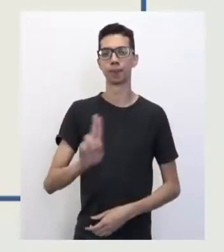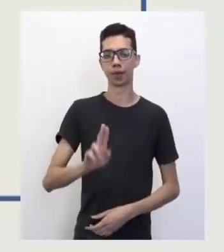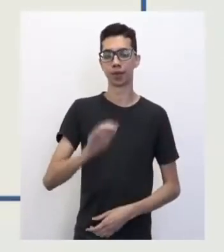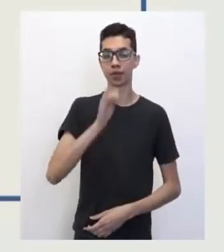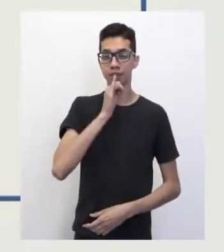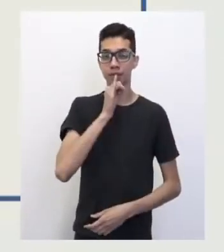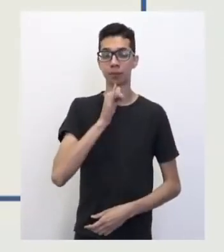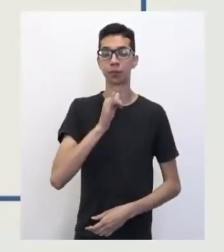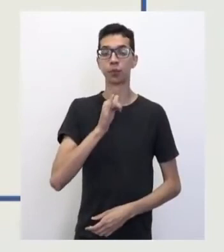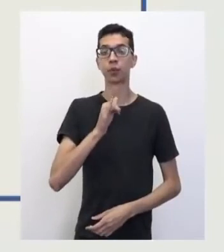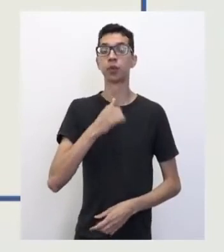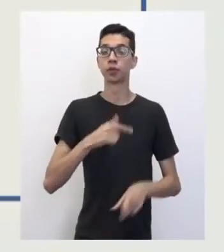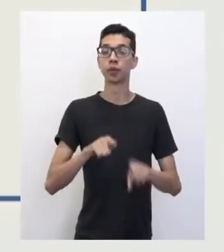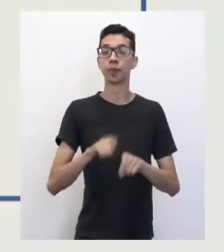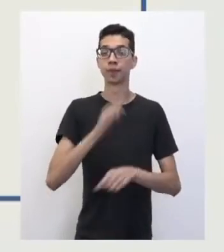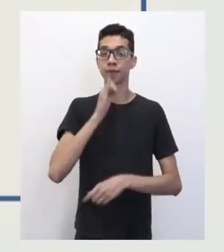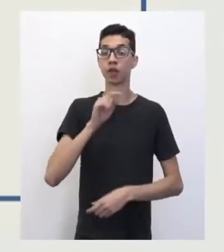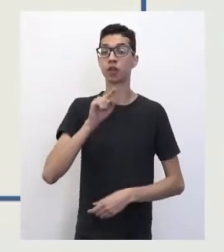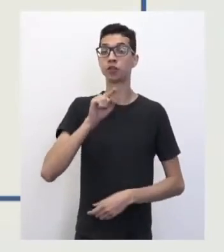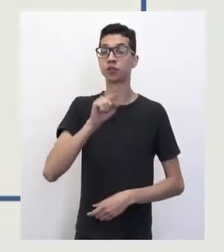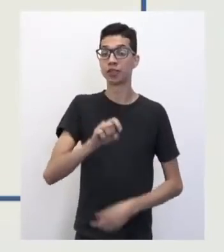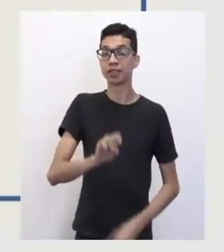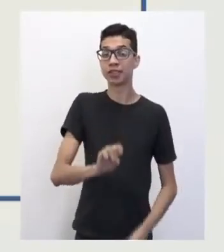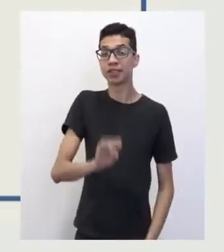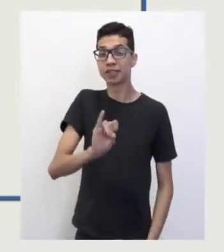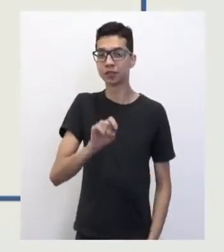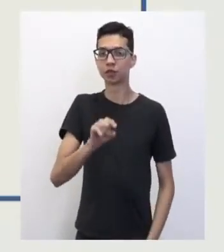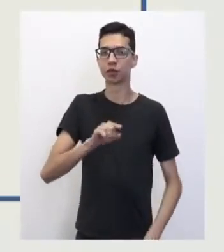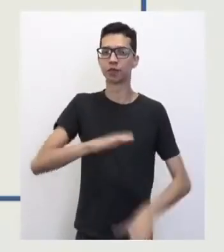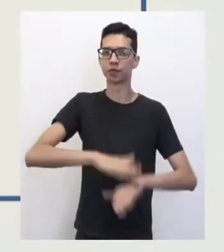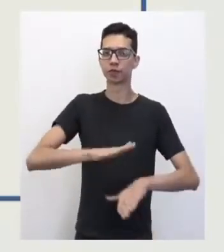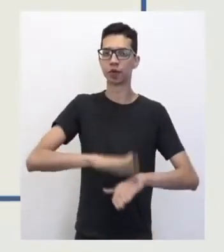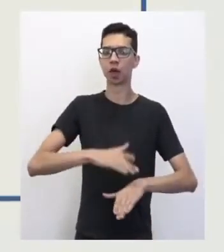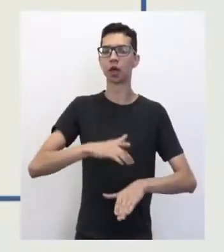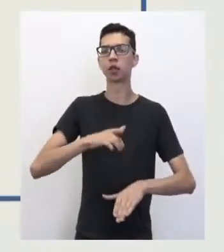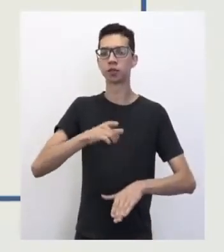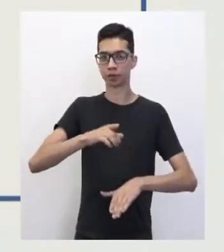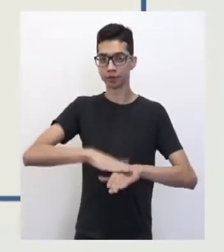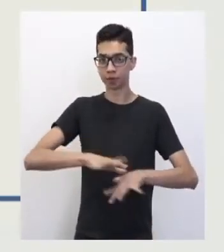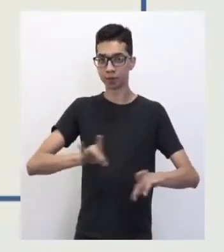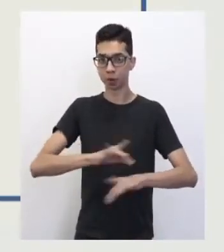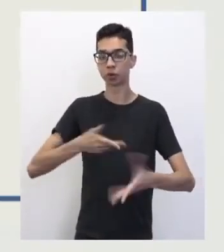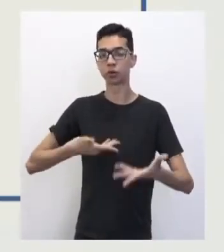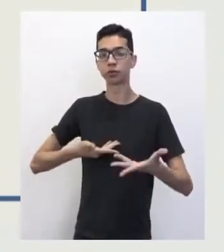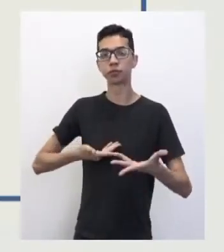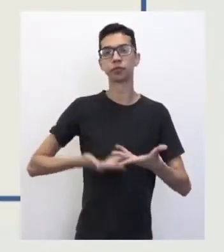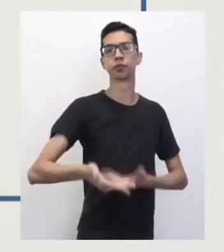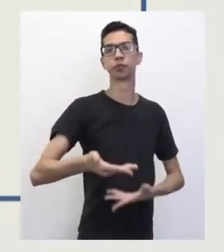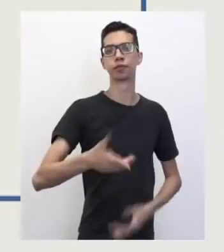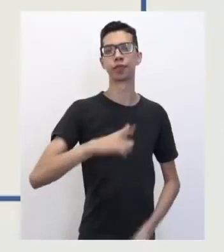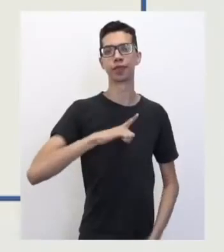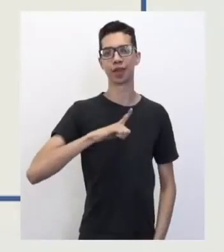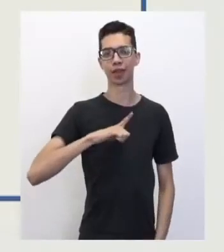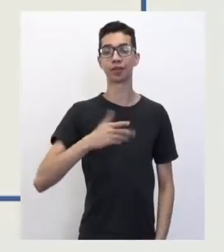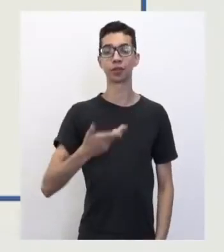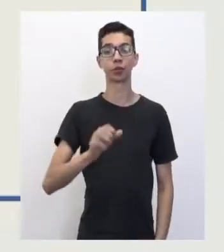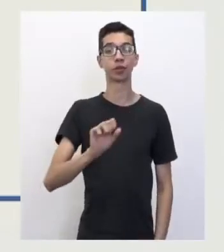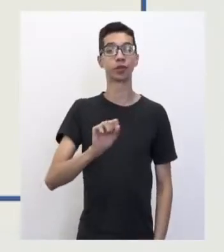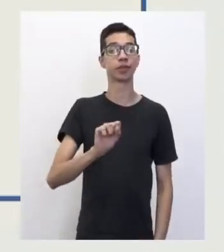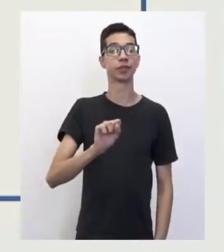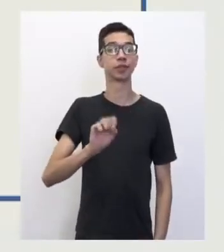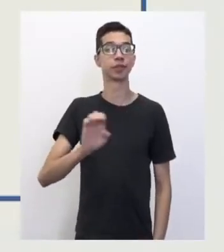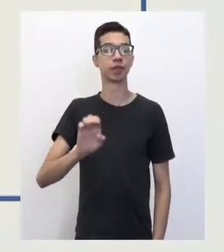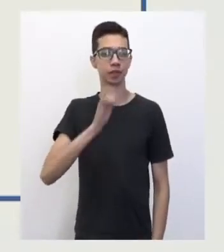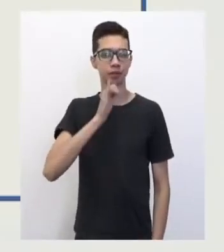você fizer tal coisa, você receberá isso em troca, né? Então esse se expondo uma